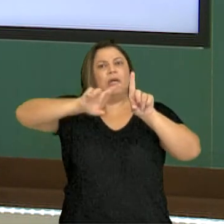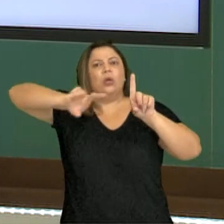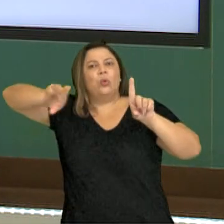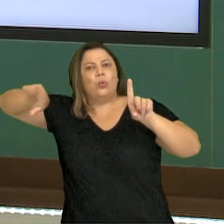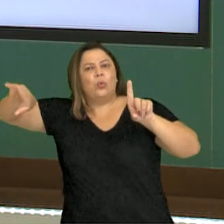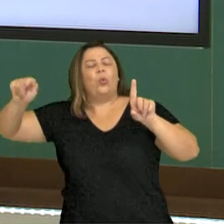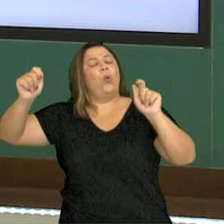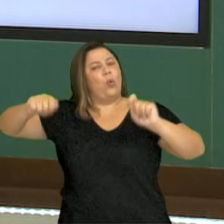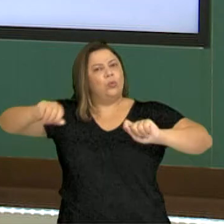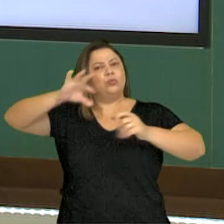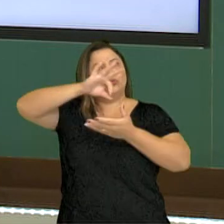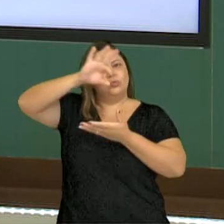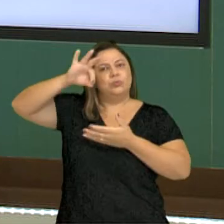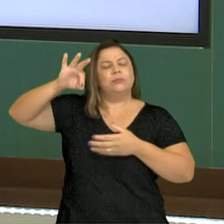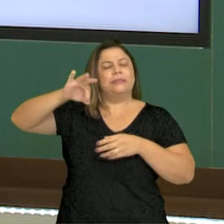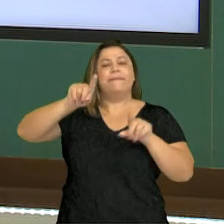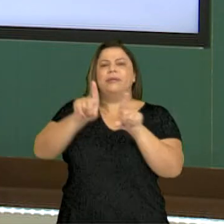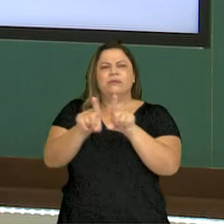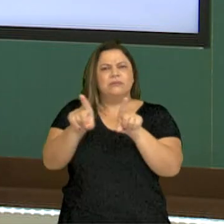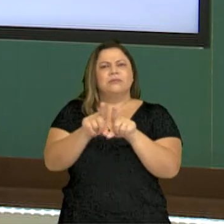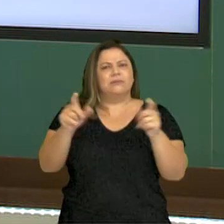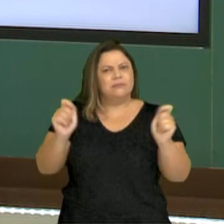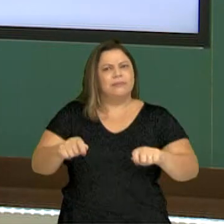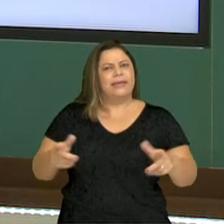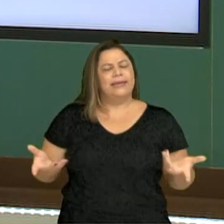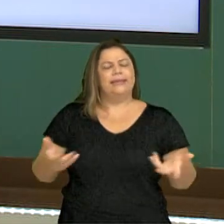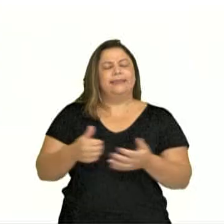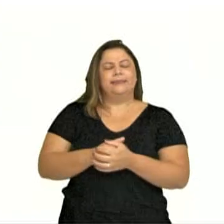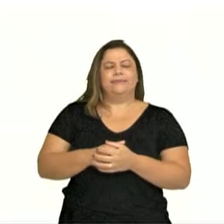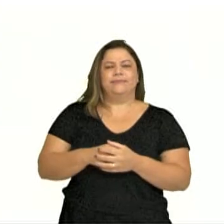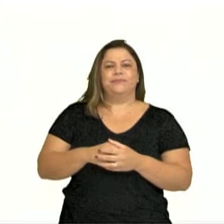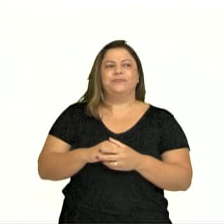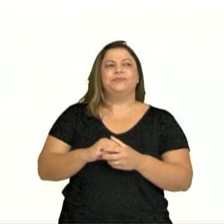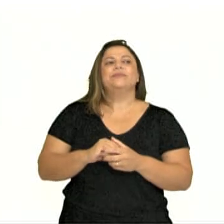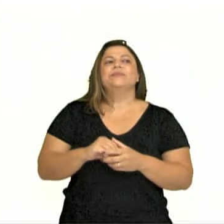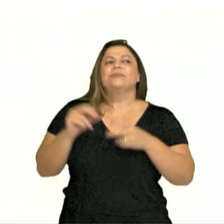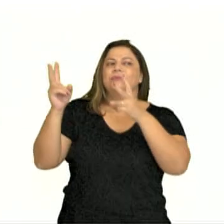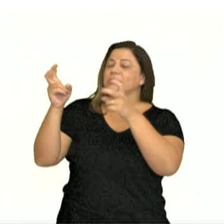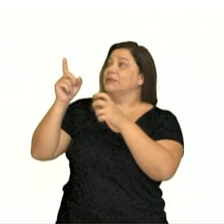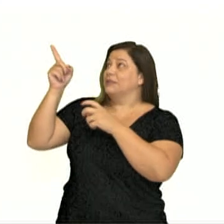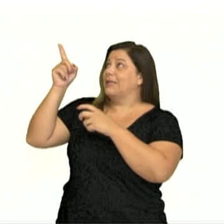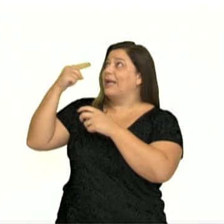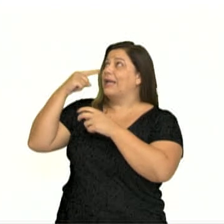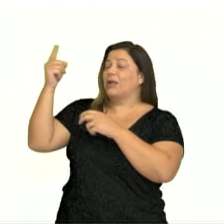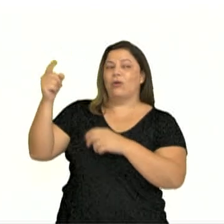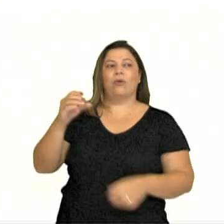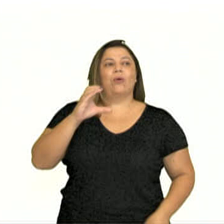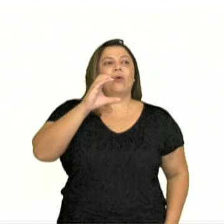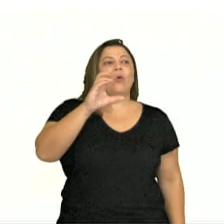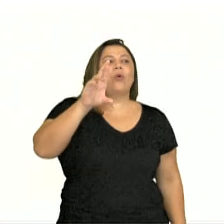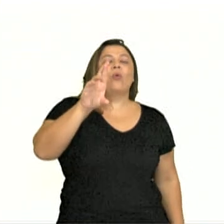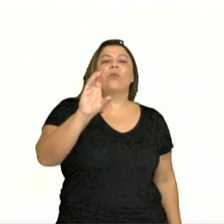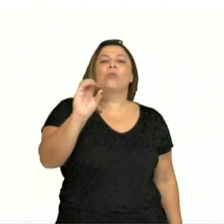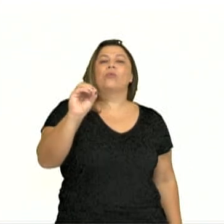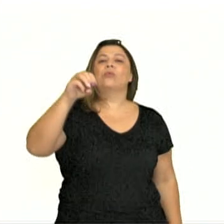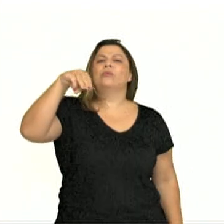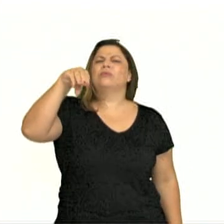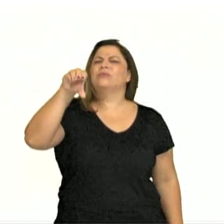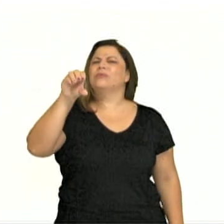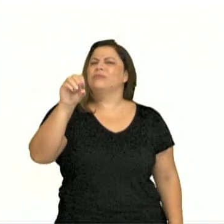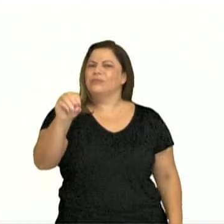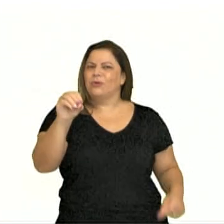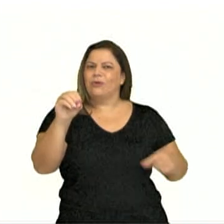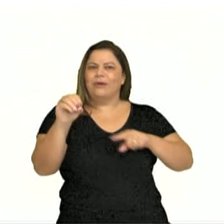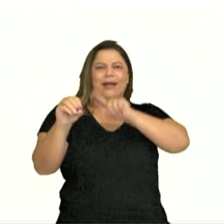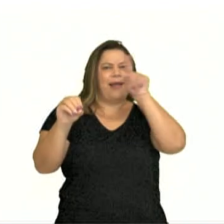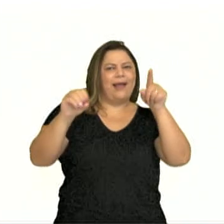outros pigmentos, não só verde, ou armazenar outras substâncias. Nós temos os cromoplastos. Vocês viram que o anterior